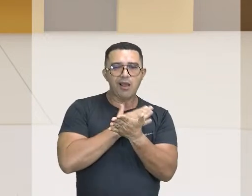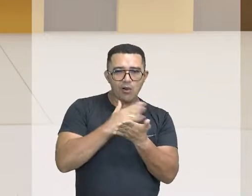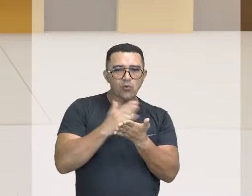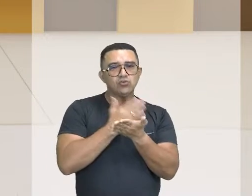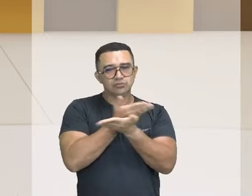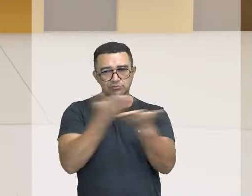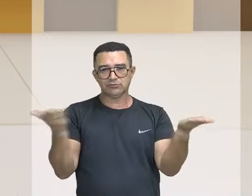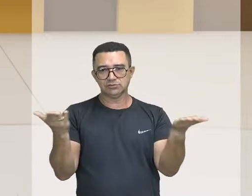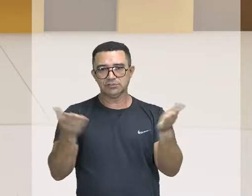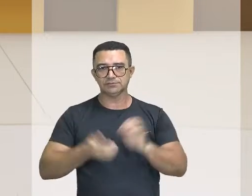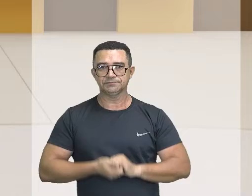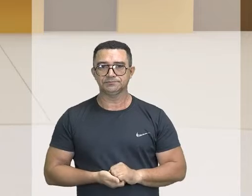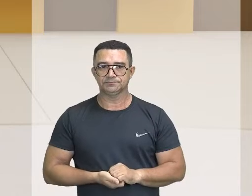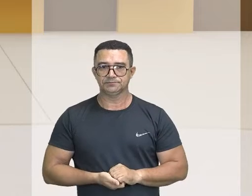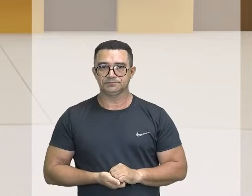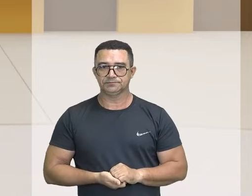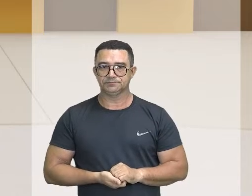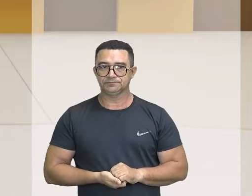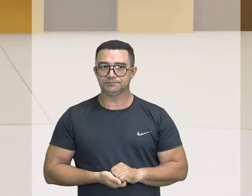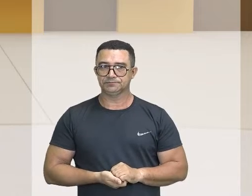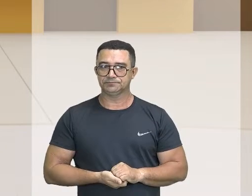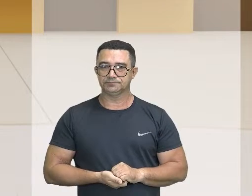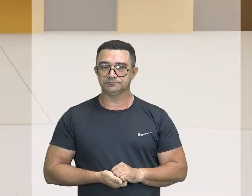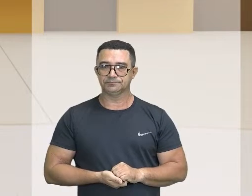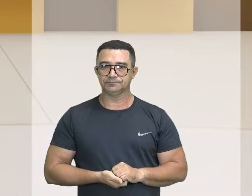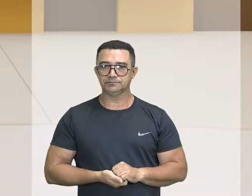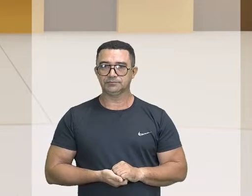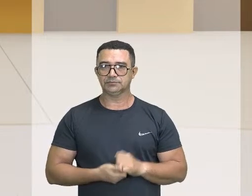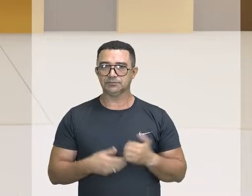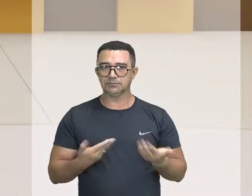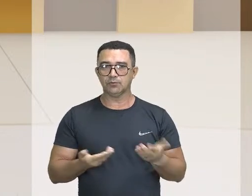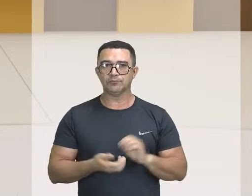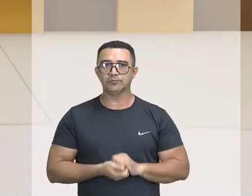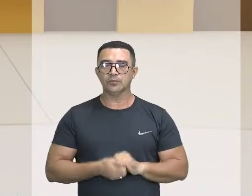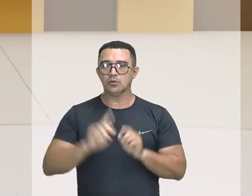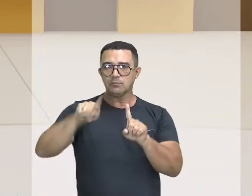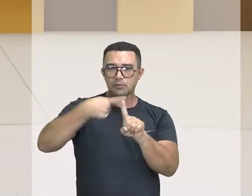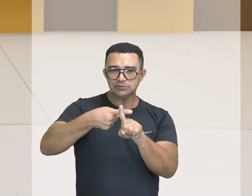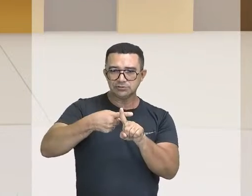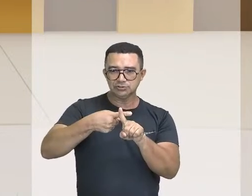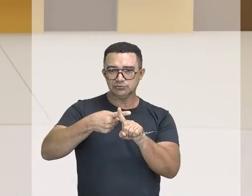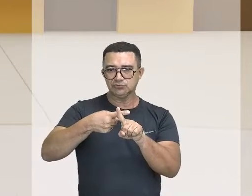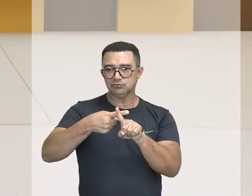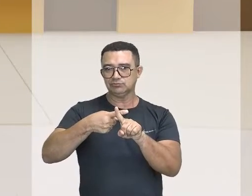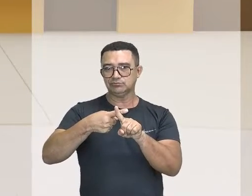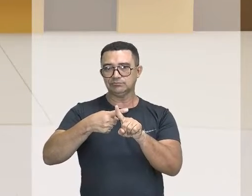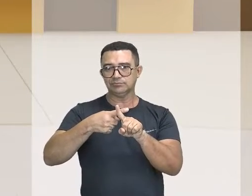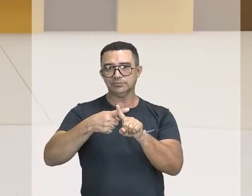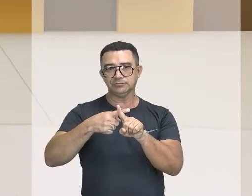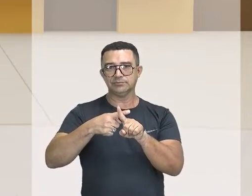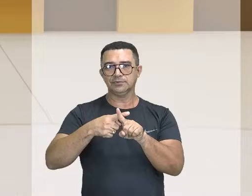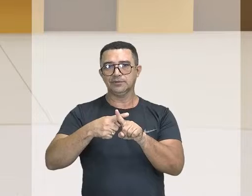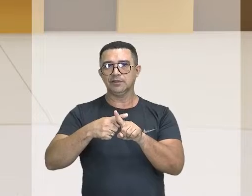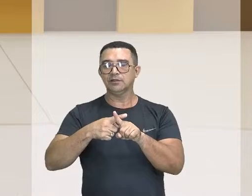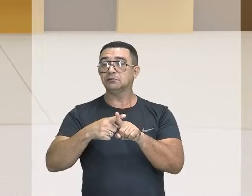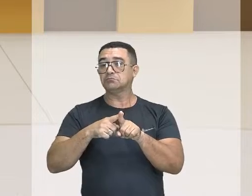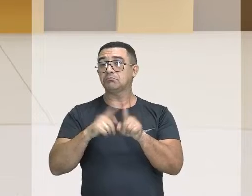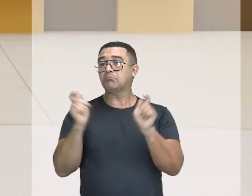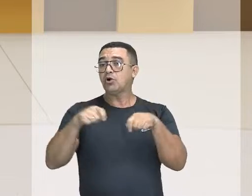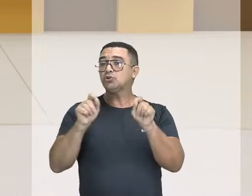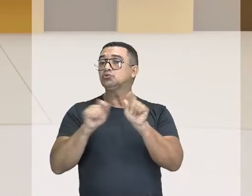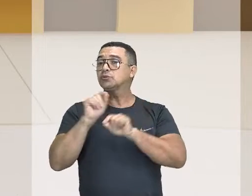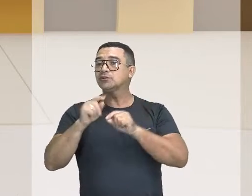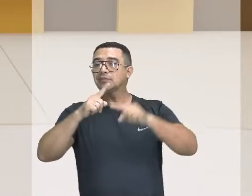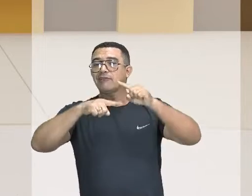mecanismos de feedback aqui, né? Exatamente. Né? Inclusive, esses mecanismos, os feedbacks positivos, né, eles podem contribuir justamente para essa intensificação e